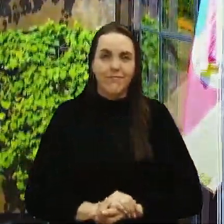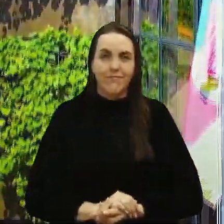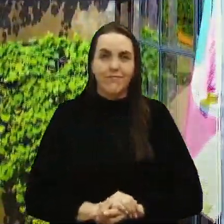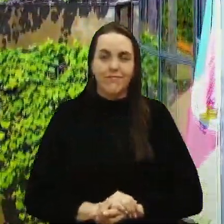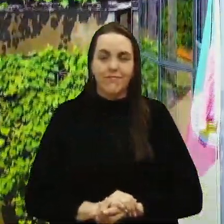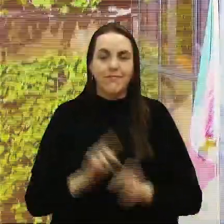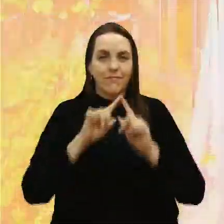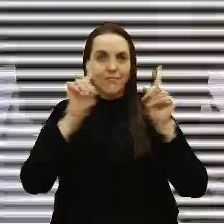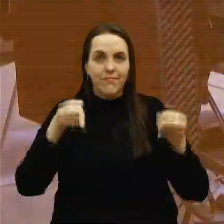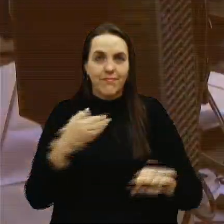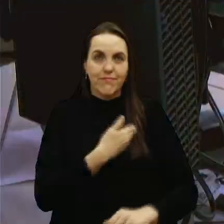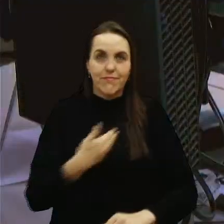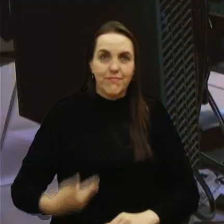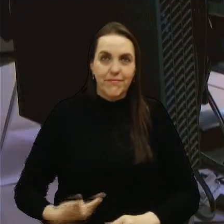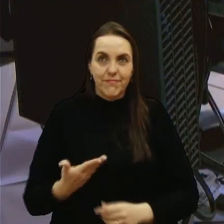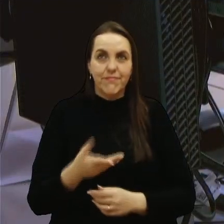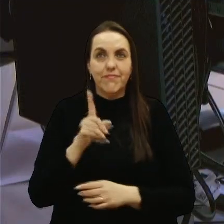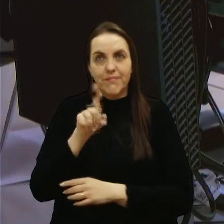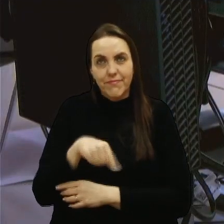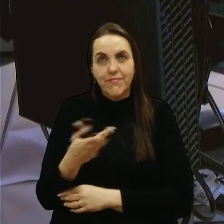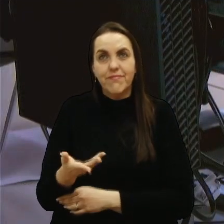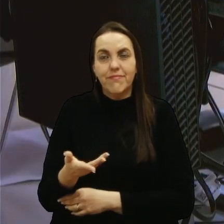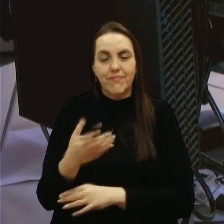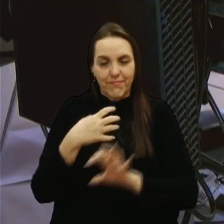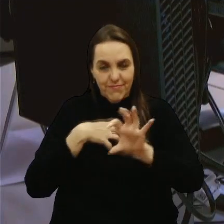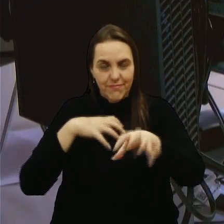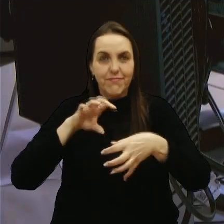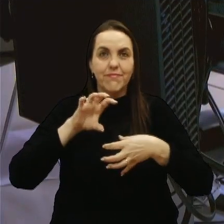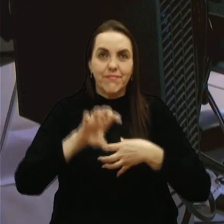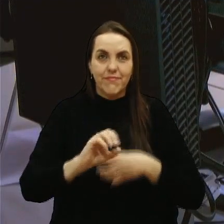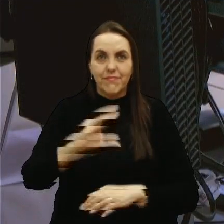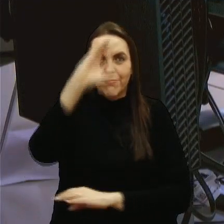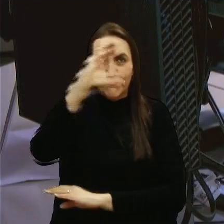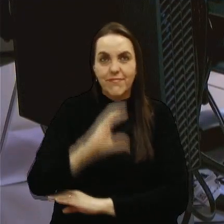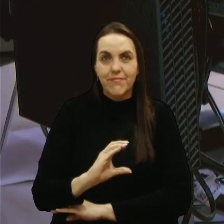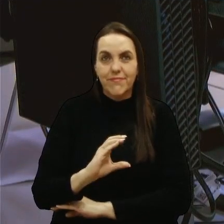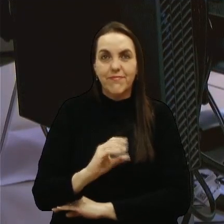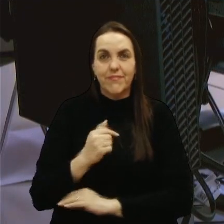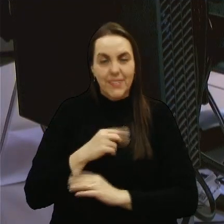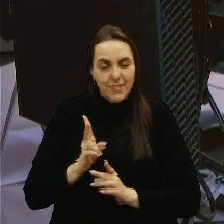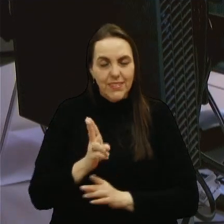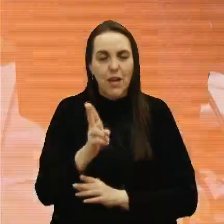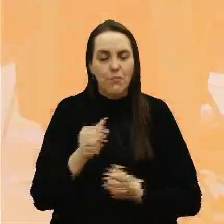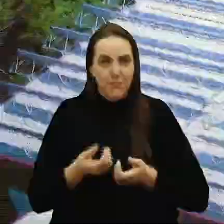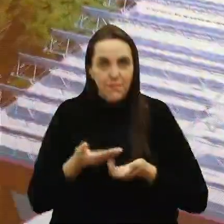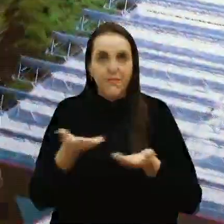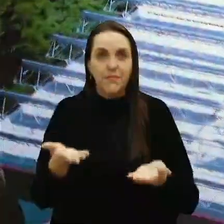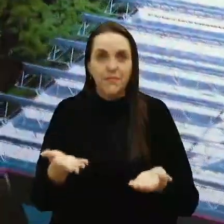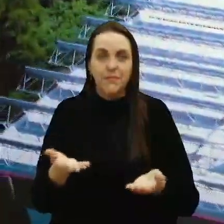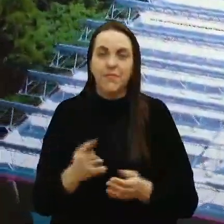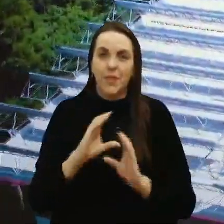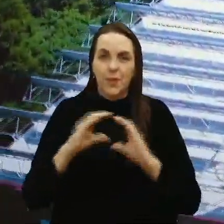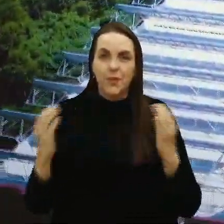Ser servidora pública é ter empatia pelo cidadão e estar a serviço da comunidade.